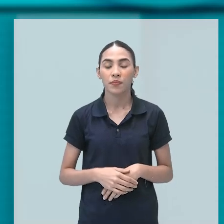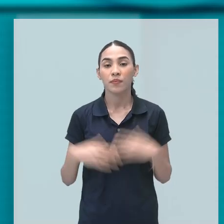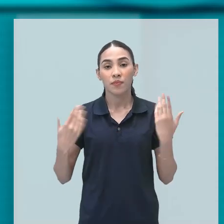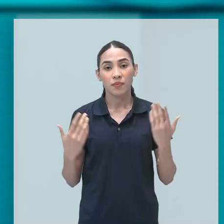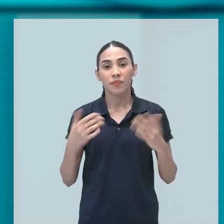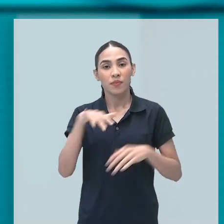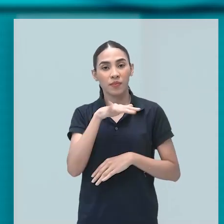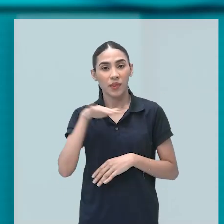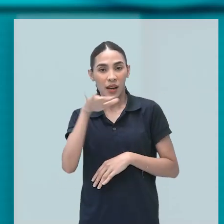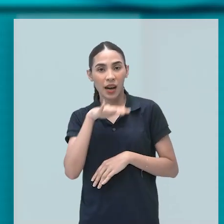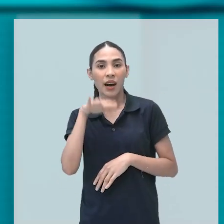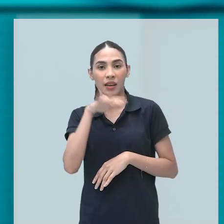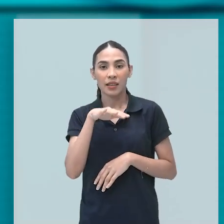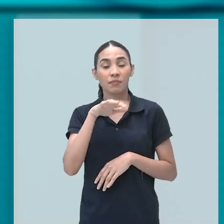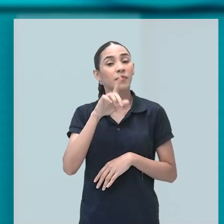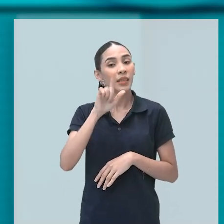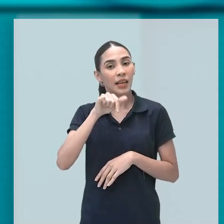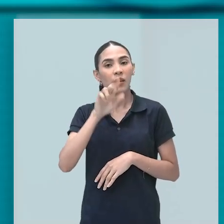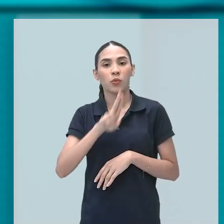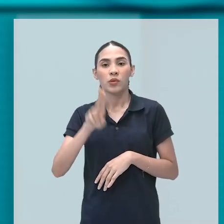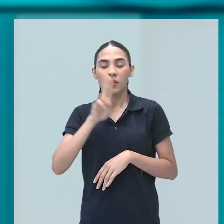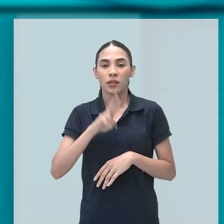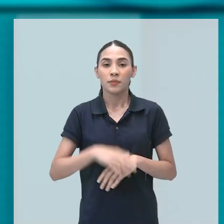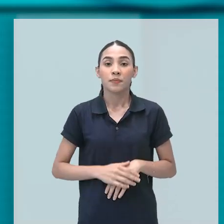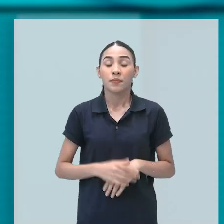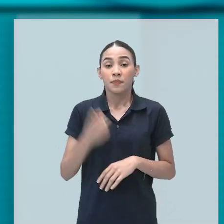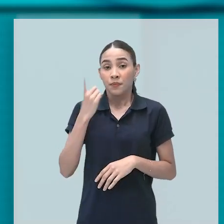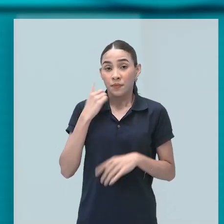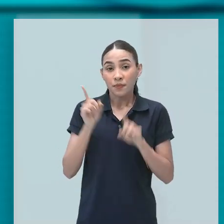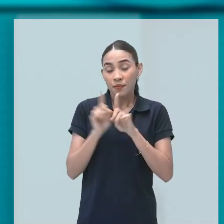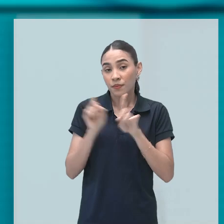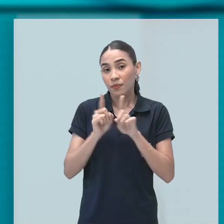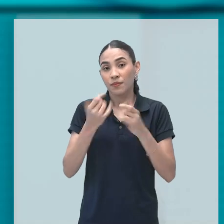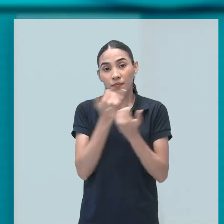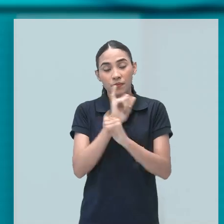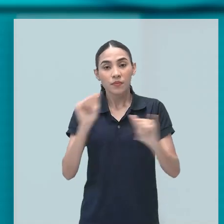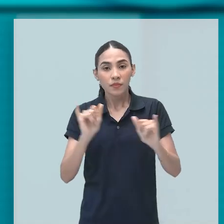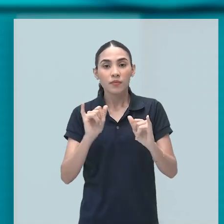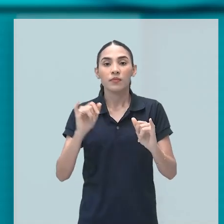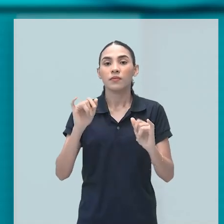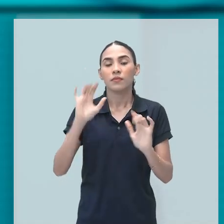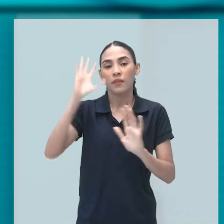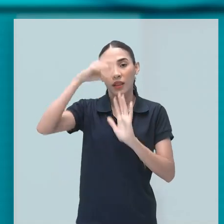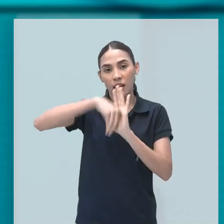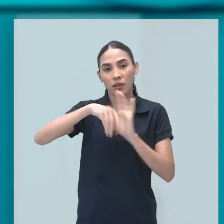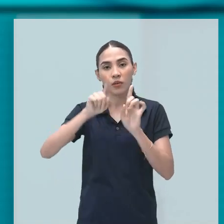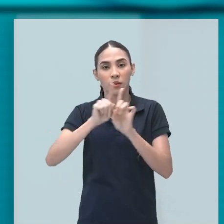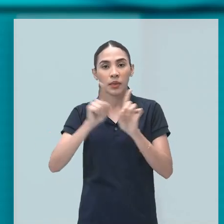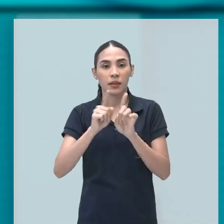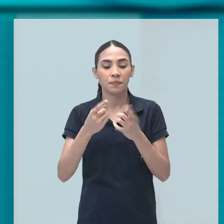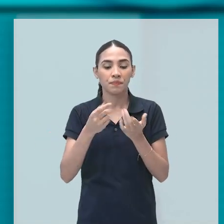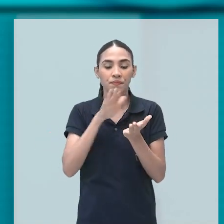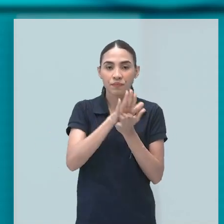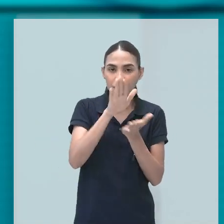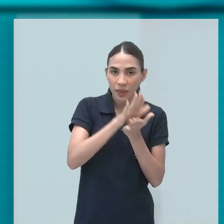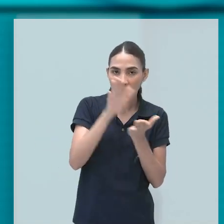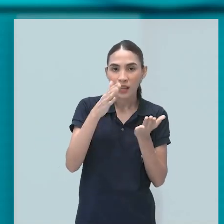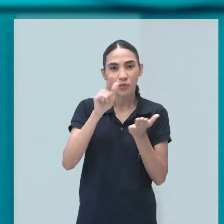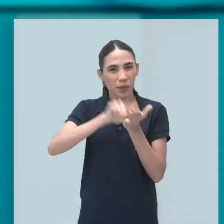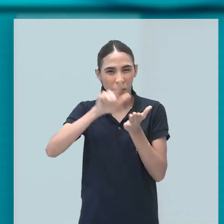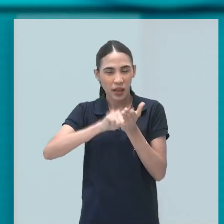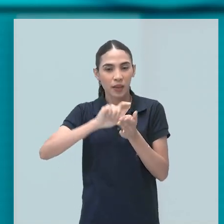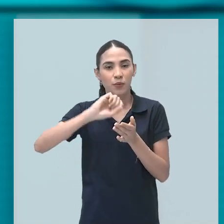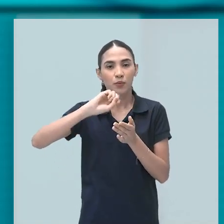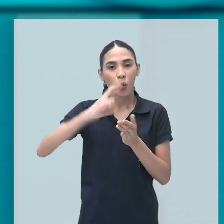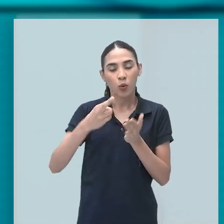na esfera em que ela circula. E você viu que a propaganda ela está presente em meio impresso,